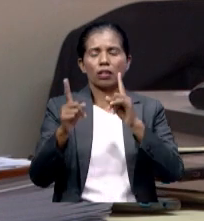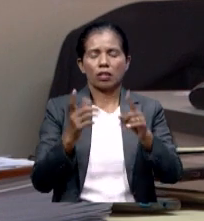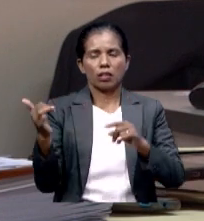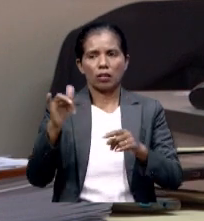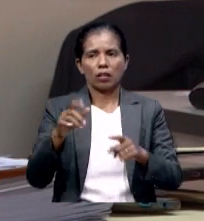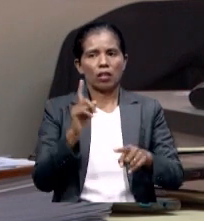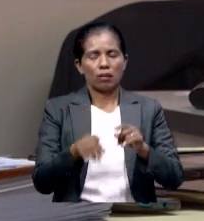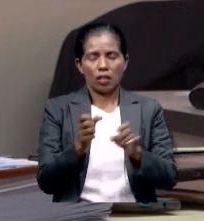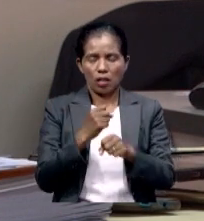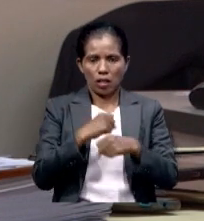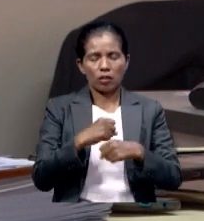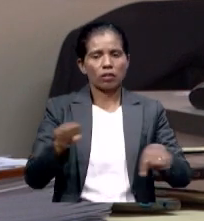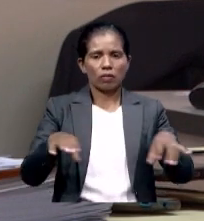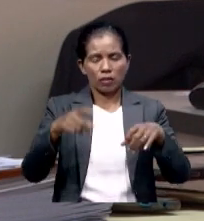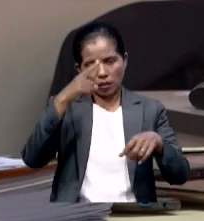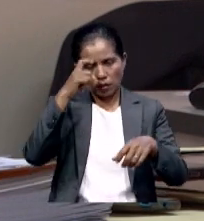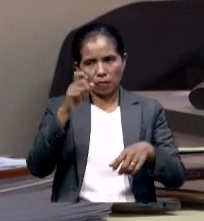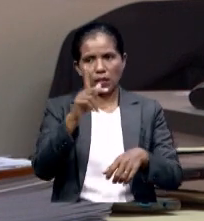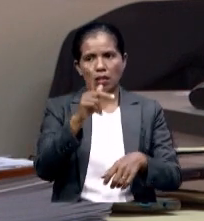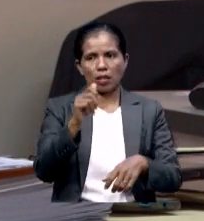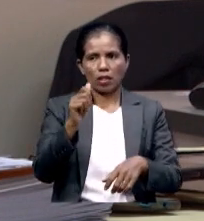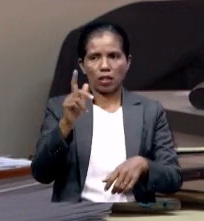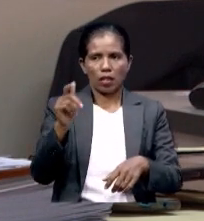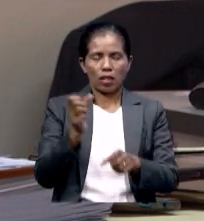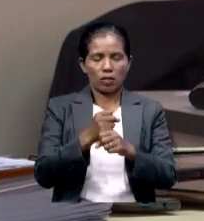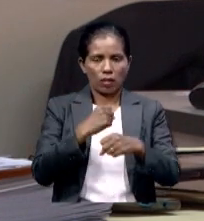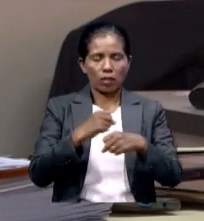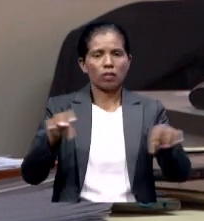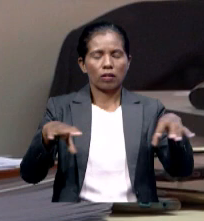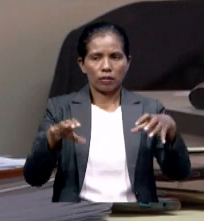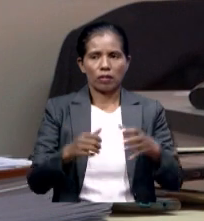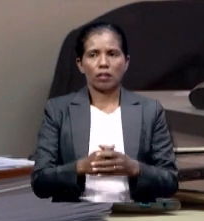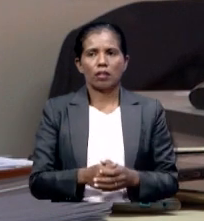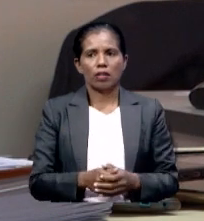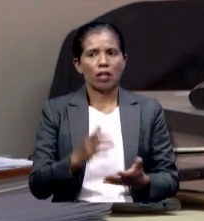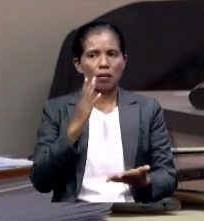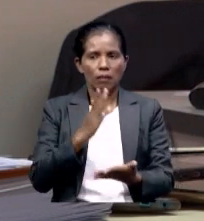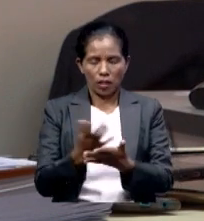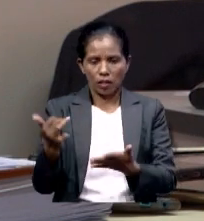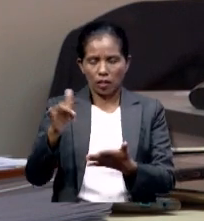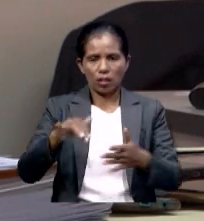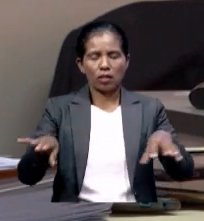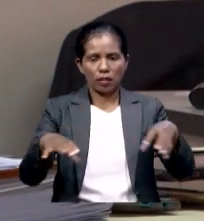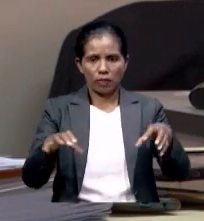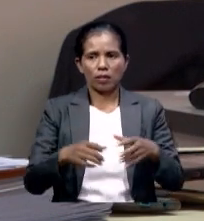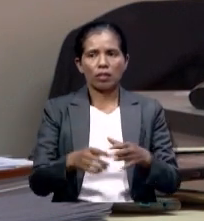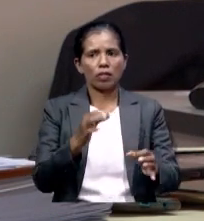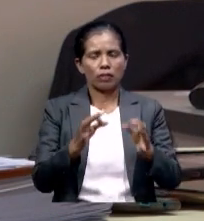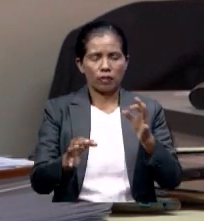sira level halo serviço tamba kak sira tung hamuto kusira halo serviço então ainda de impede ne ser no serviço karik hansa